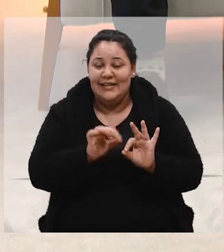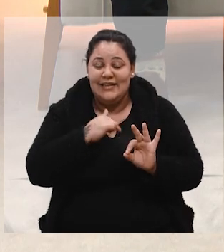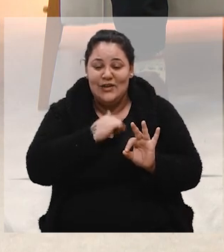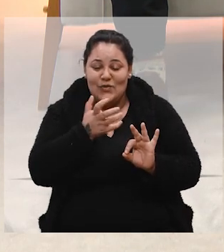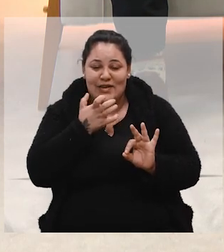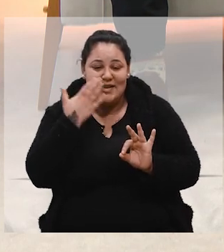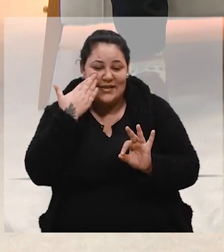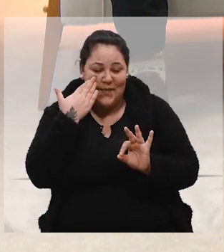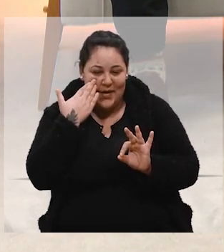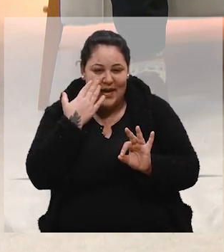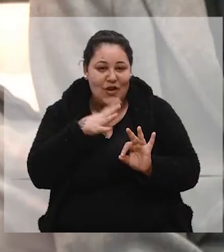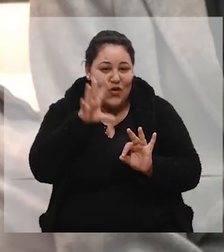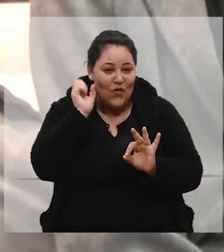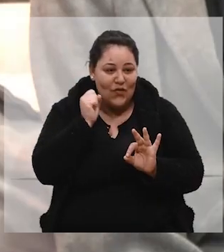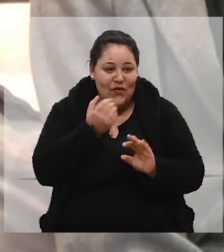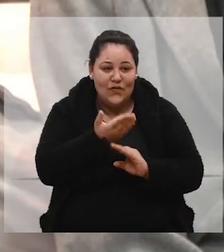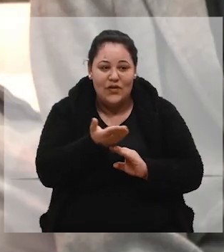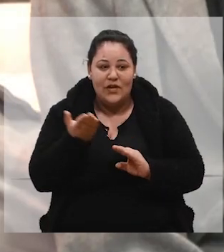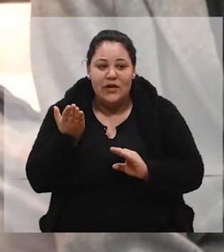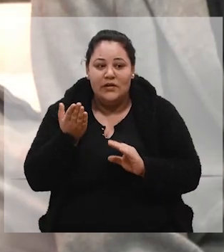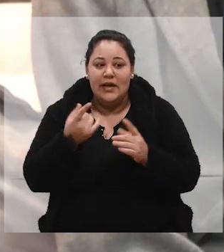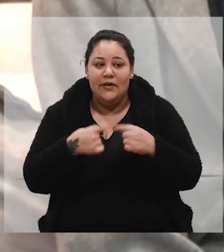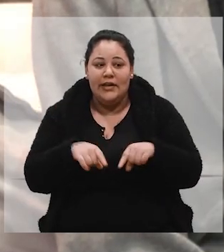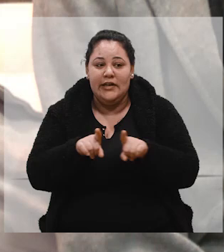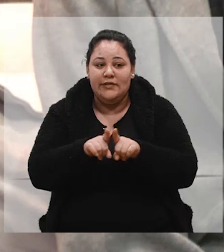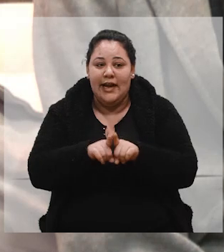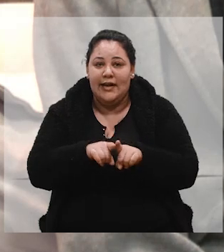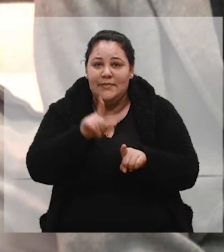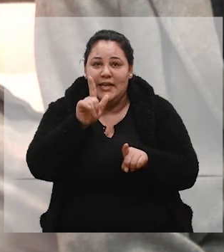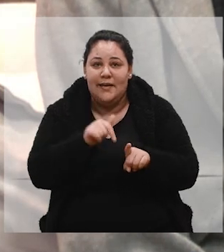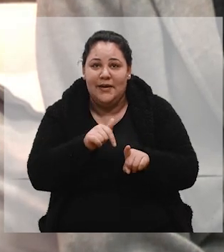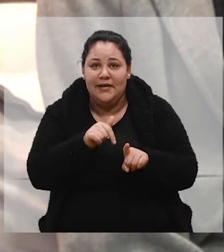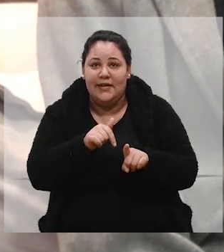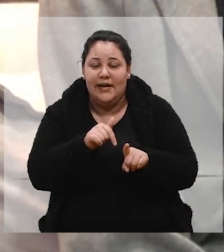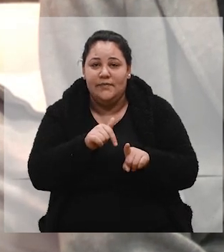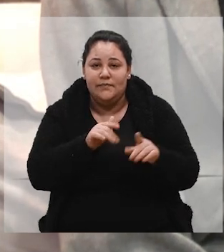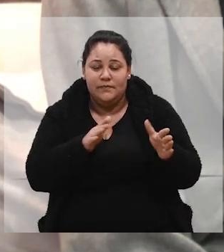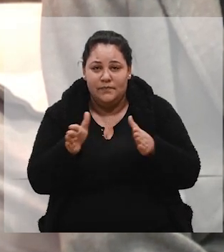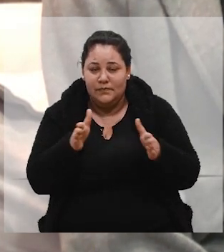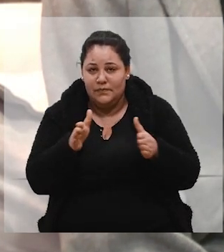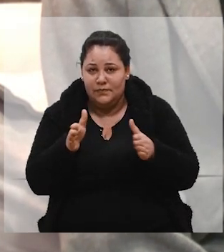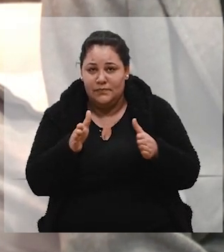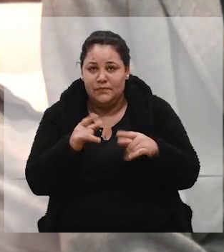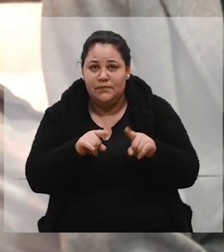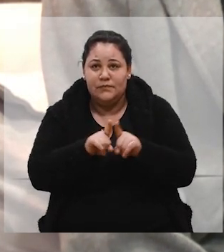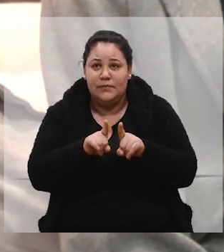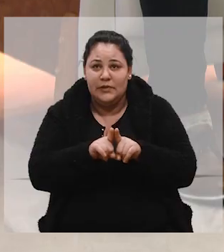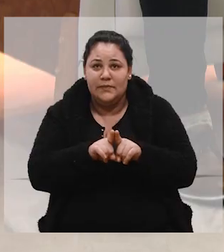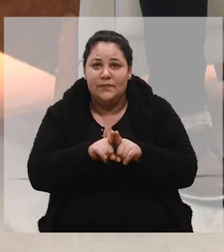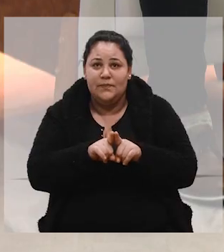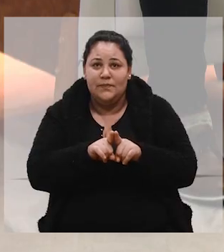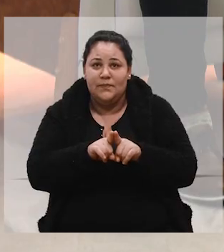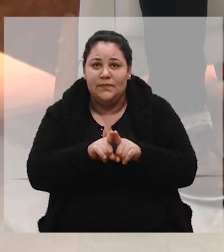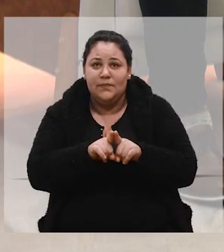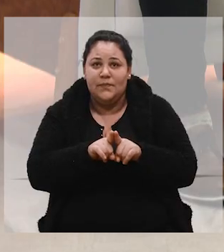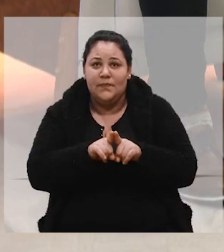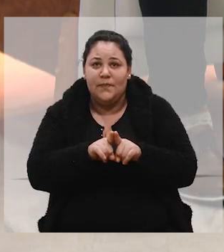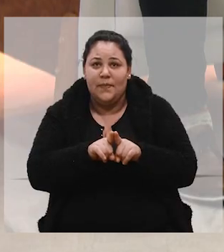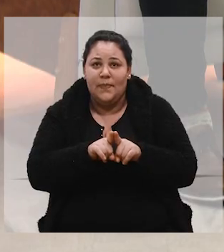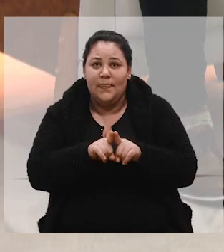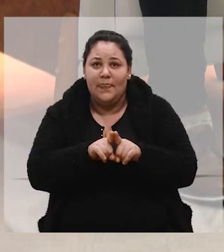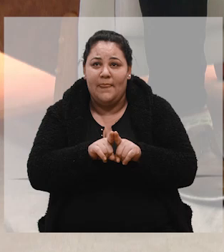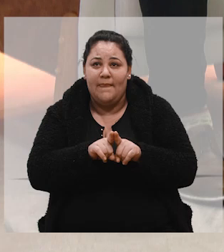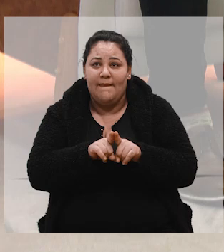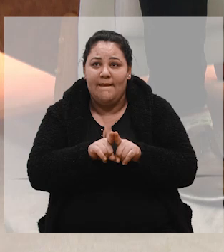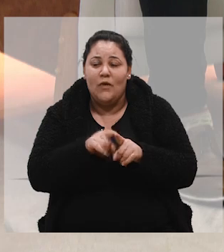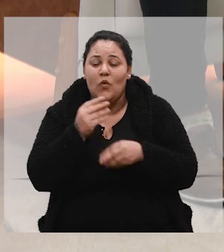conversa. Eu gostaria de ouvir vocês também, como é que funciona esse processo de organização de rotinas para que, por exemplo, o Arthur esteja